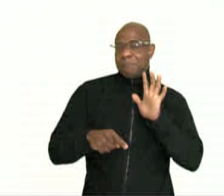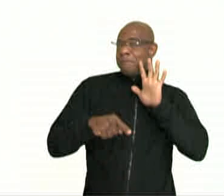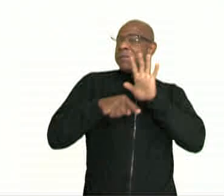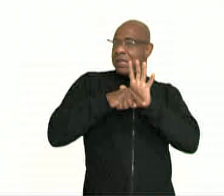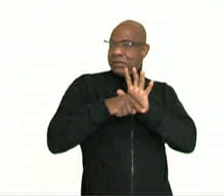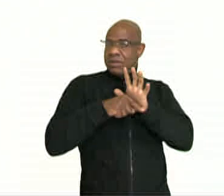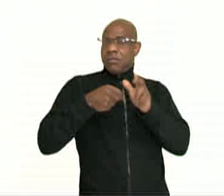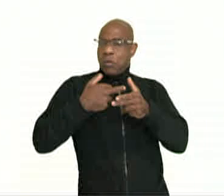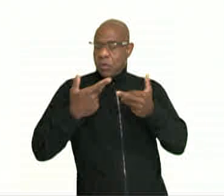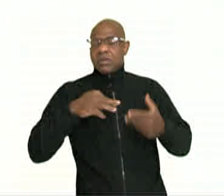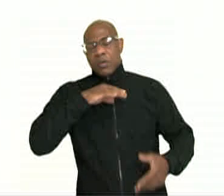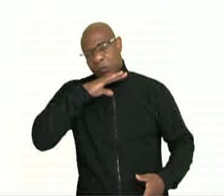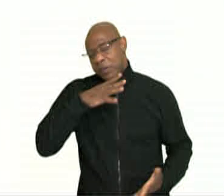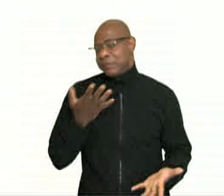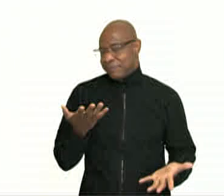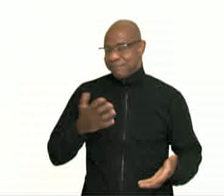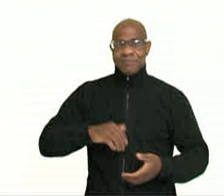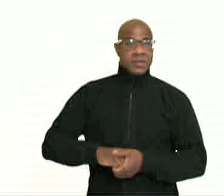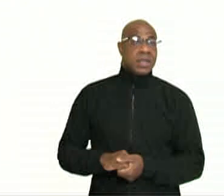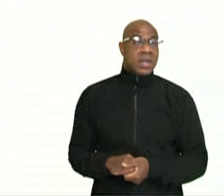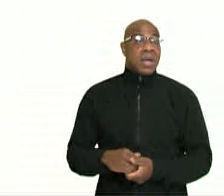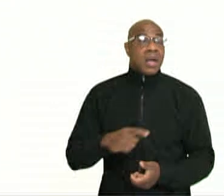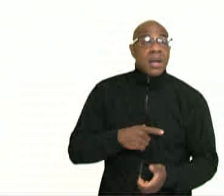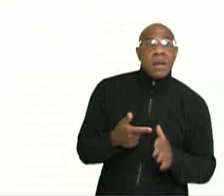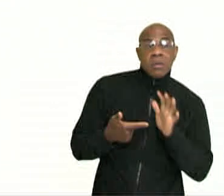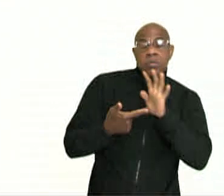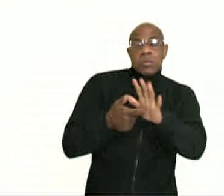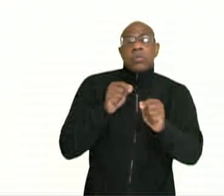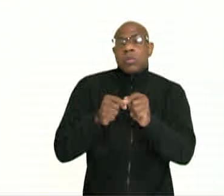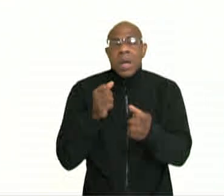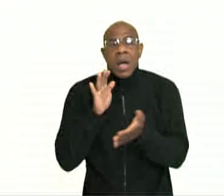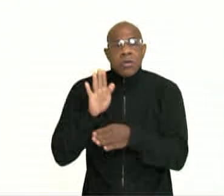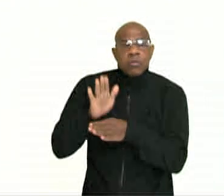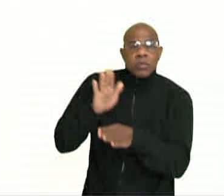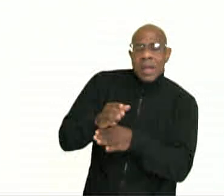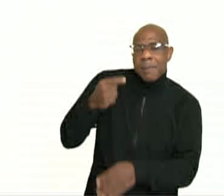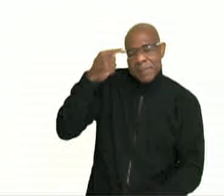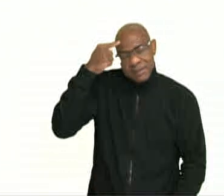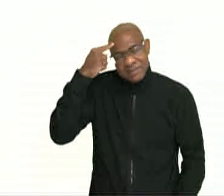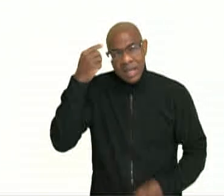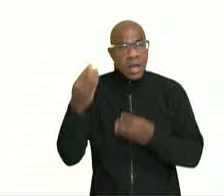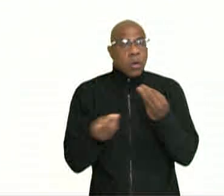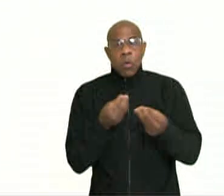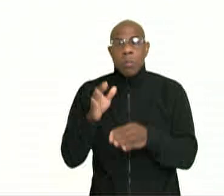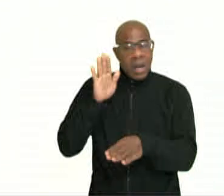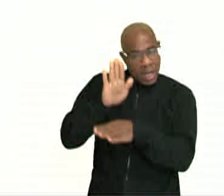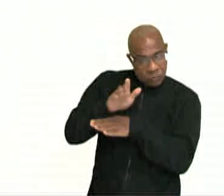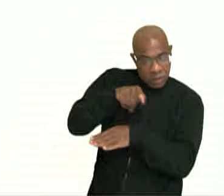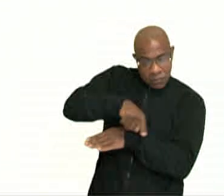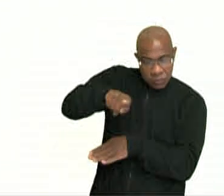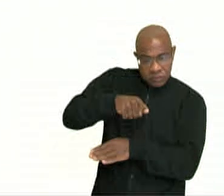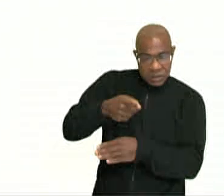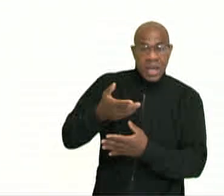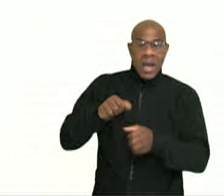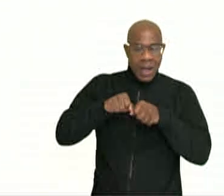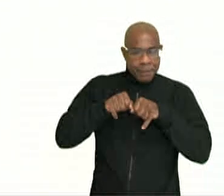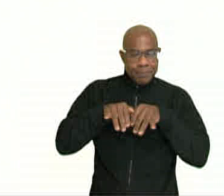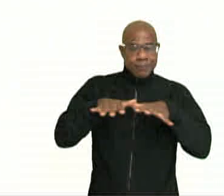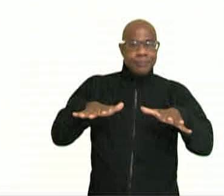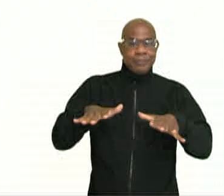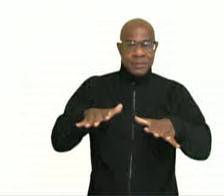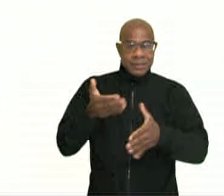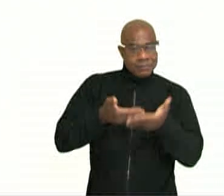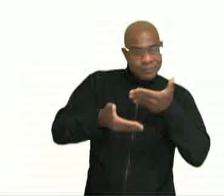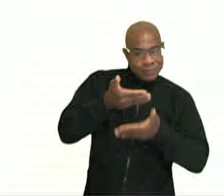Trouxemos algumas dicas para ajudar a pensar no que compartilhar nas redes. Então, pessoal, aqui no